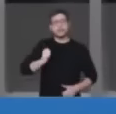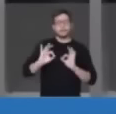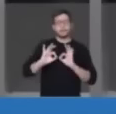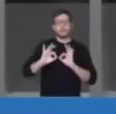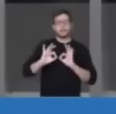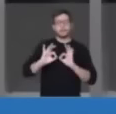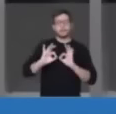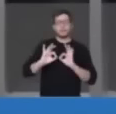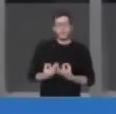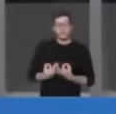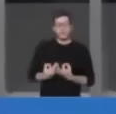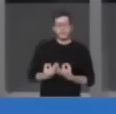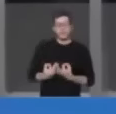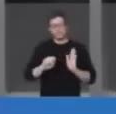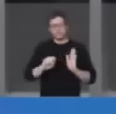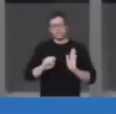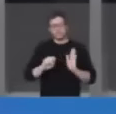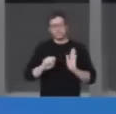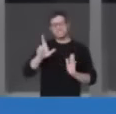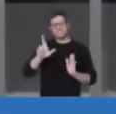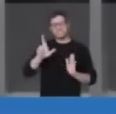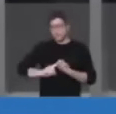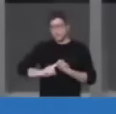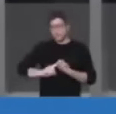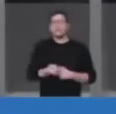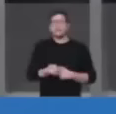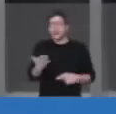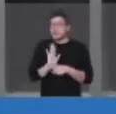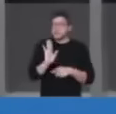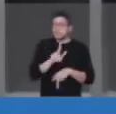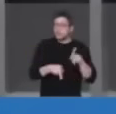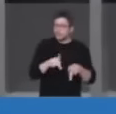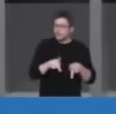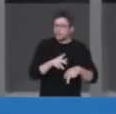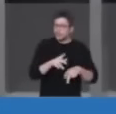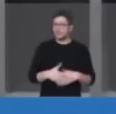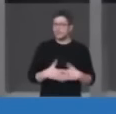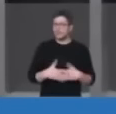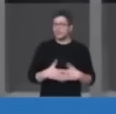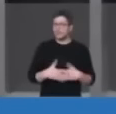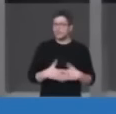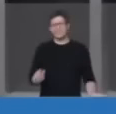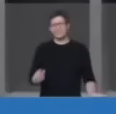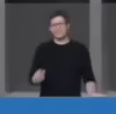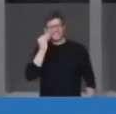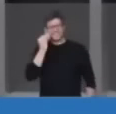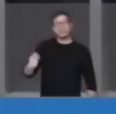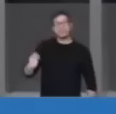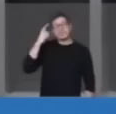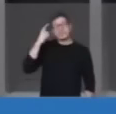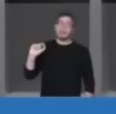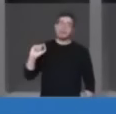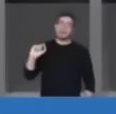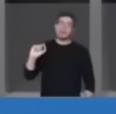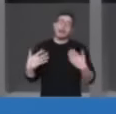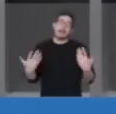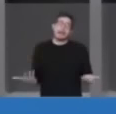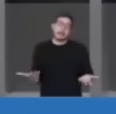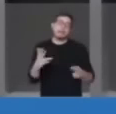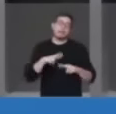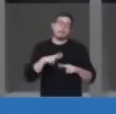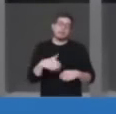Nacional vai querer de novo colocar a Petrobras com os mesmos argumentos de quando ela foi criada lá na década de 50 qual era o argumento Brasil não tinha